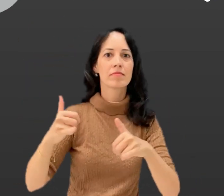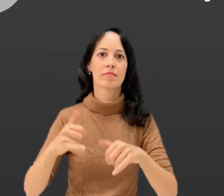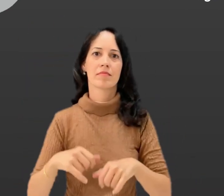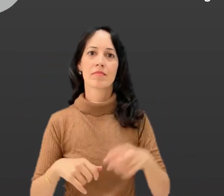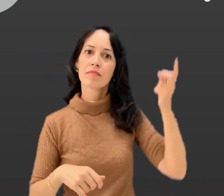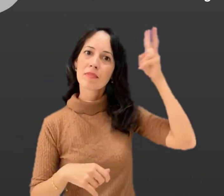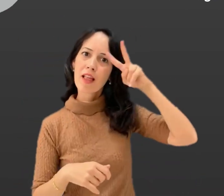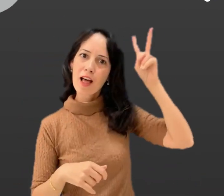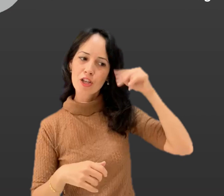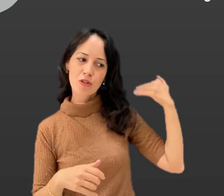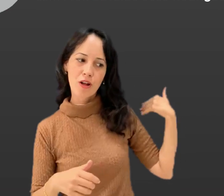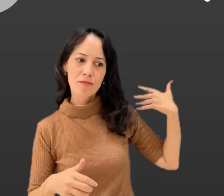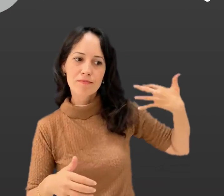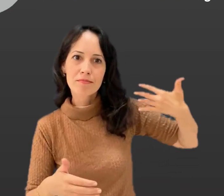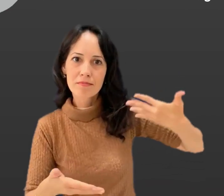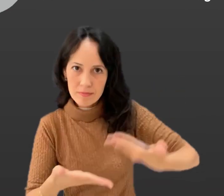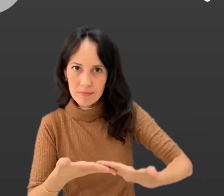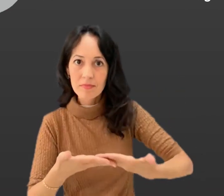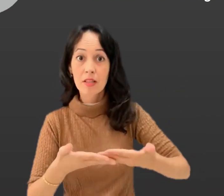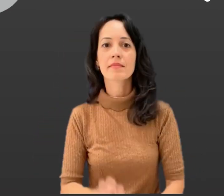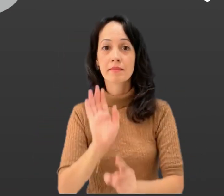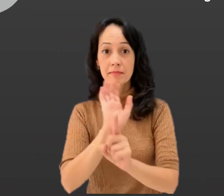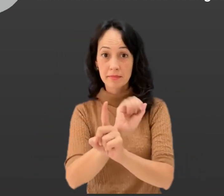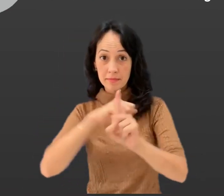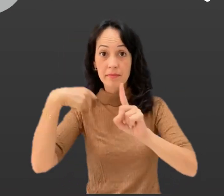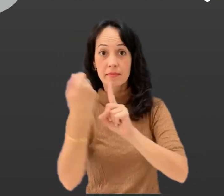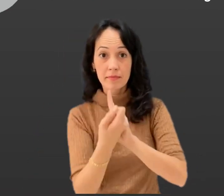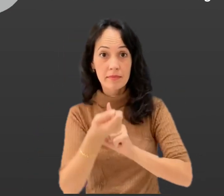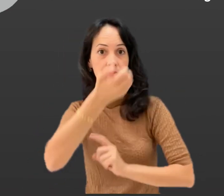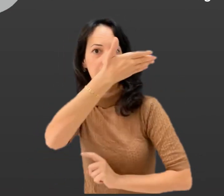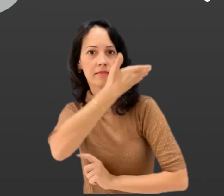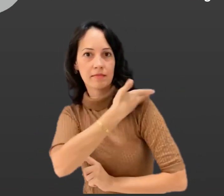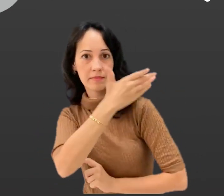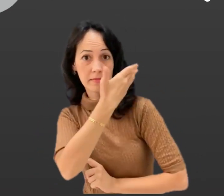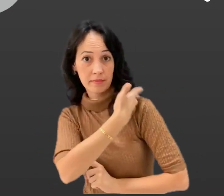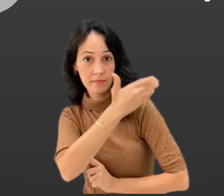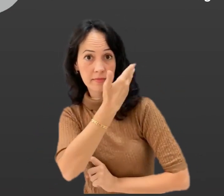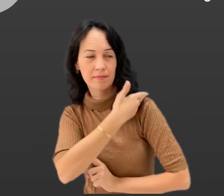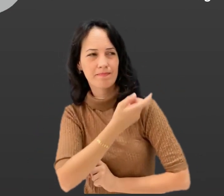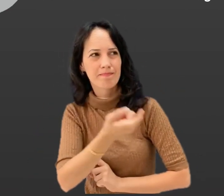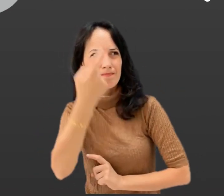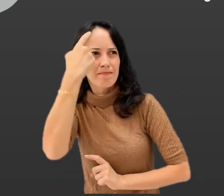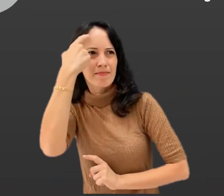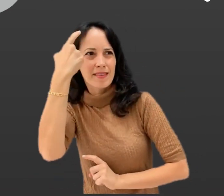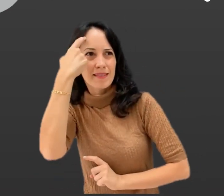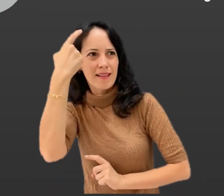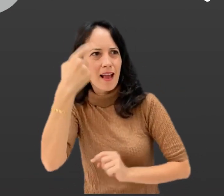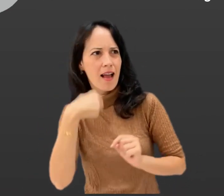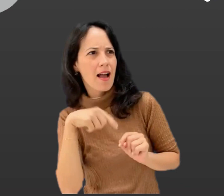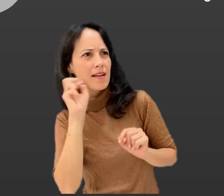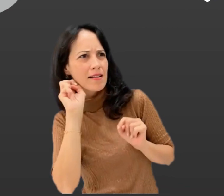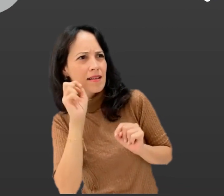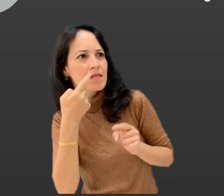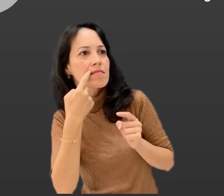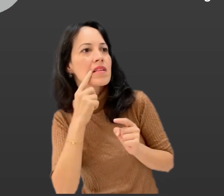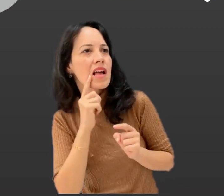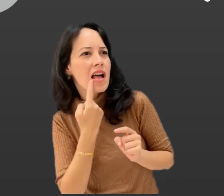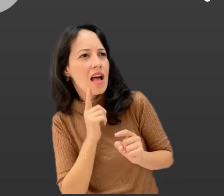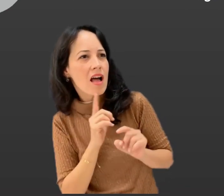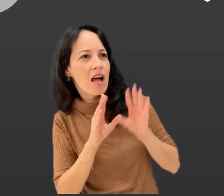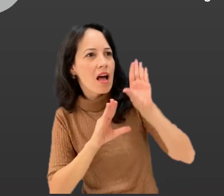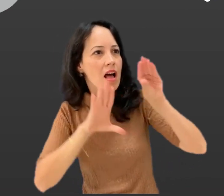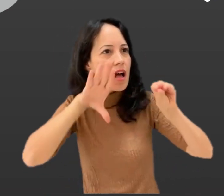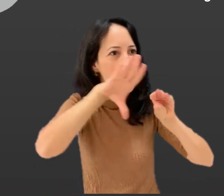teve junto um importante preconceito. As pessoas achavam que se pegava epilepsia pela baba. A